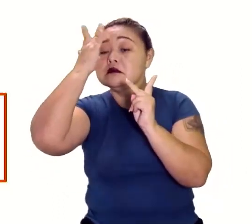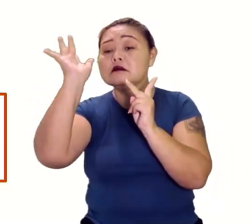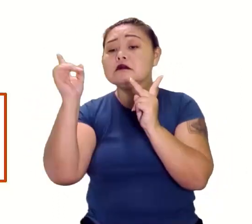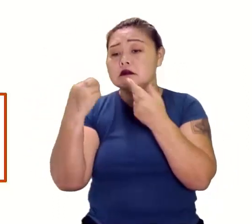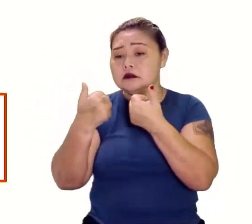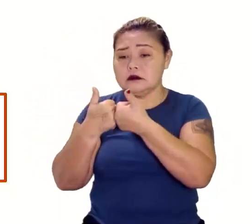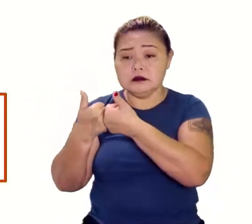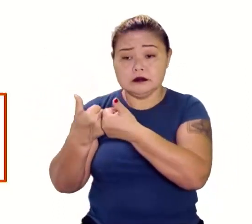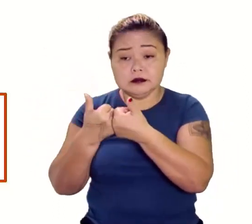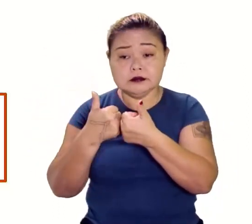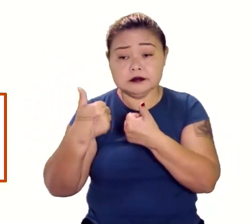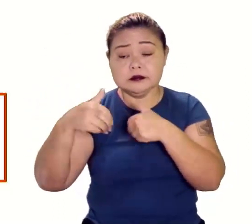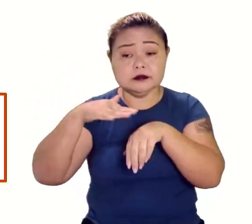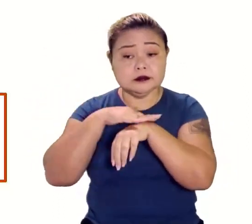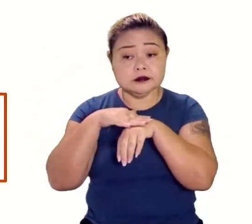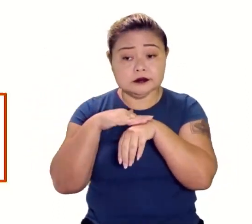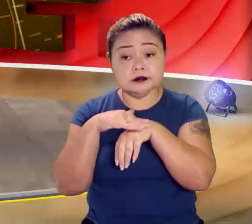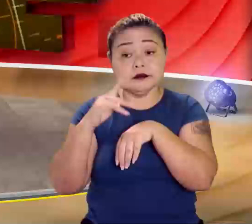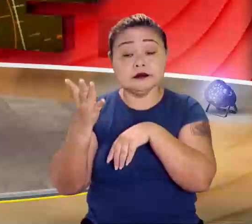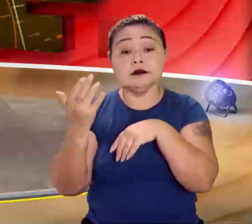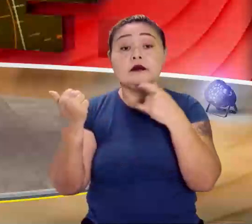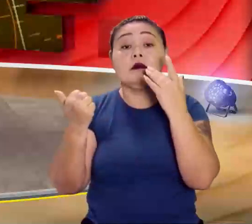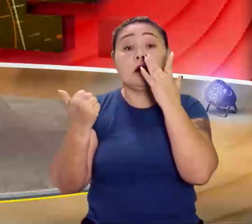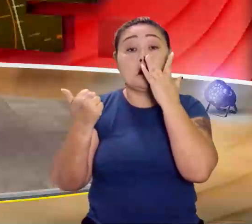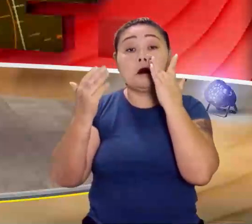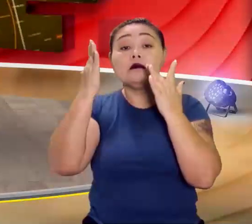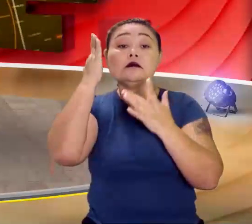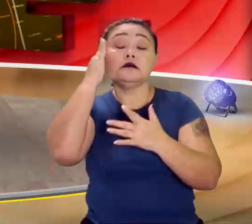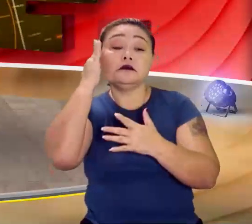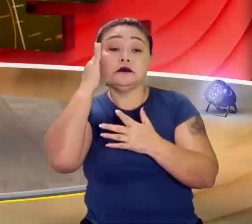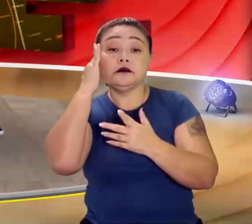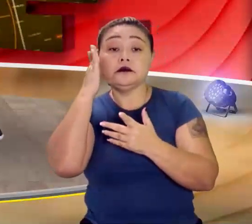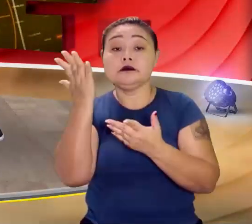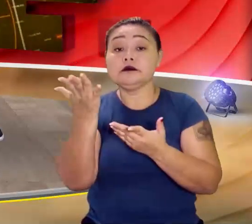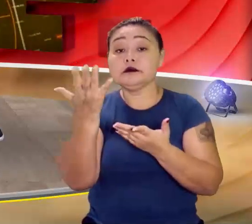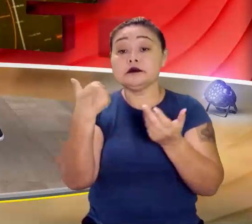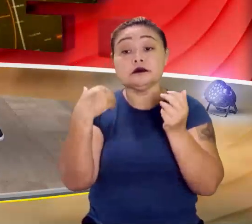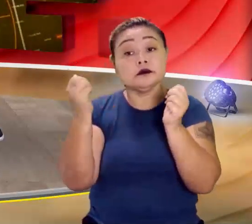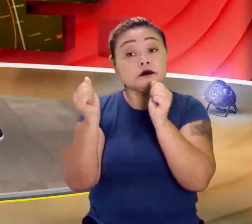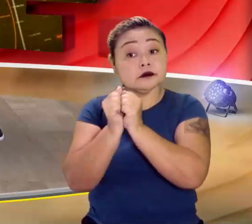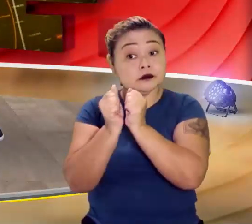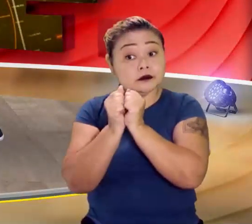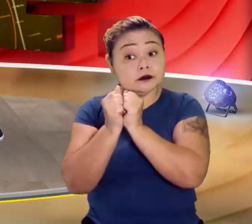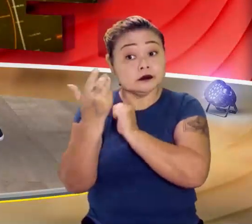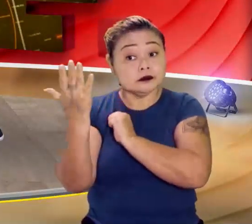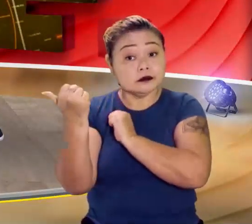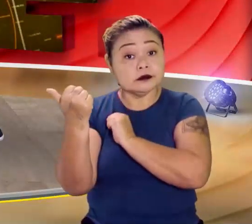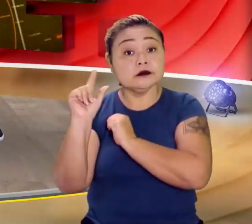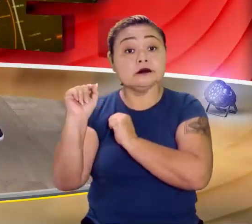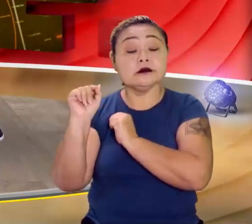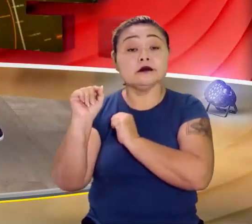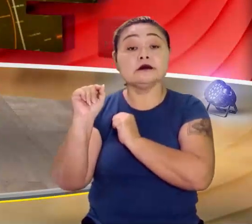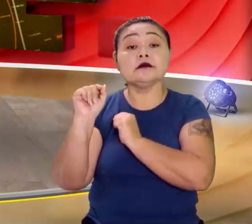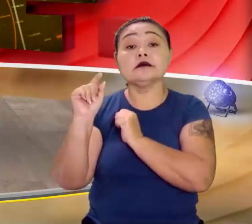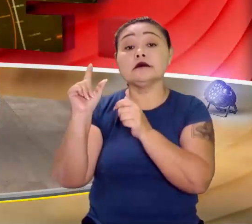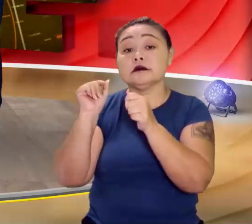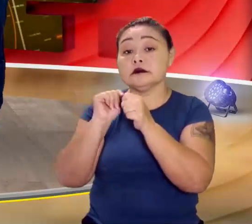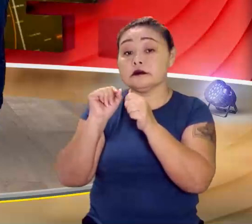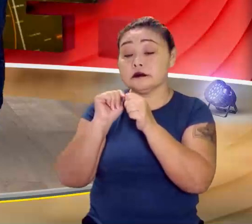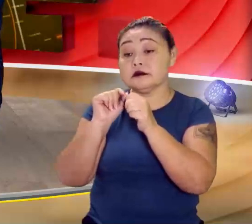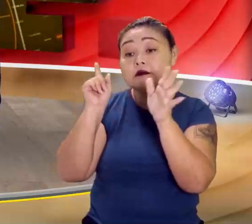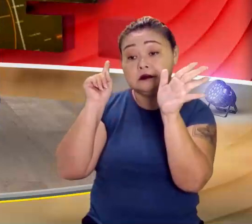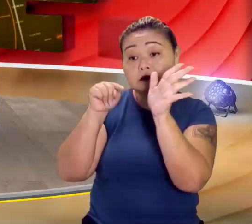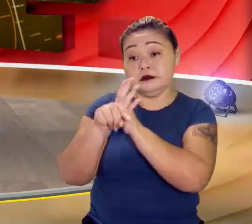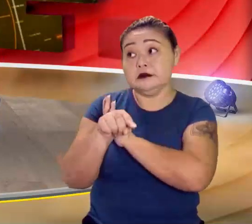mais pertinho aqui para conversar com eles, olha cá. Se você sabe, chega junto. Se você já sabe que você faz a